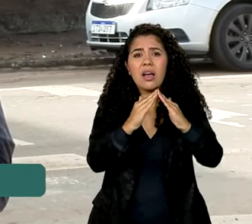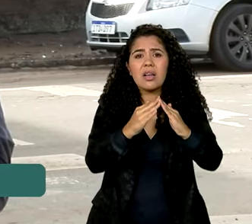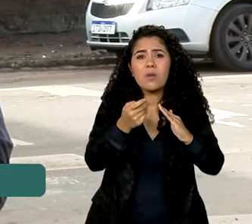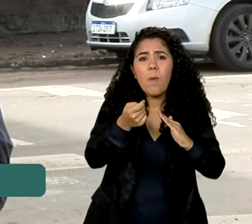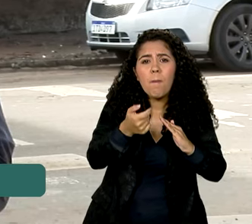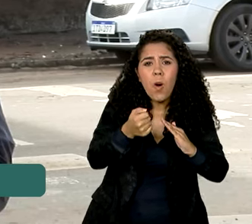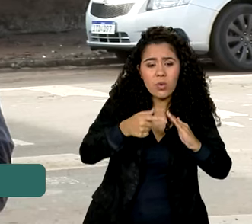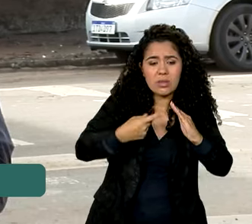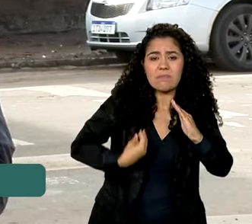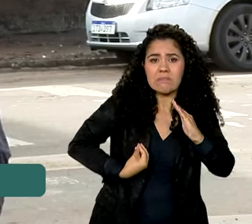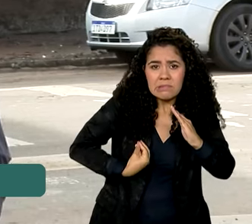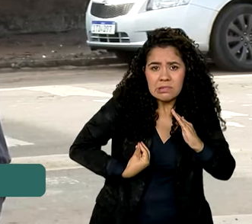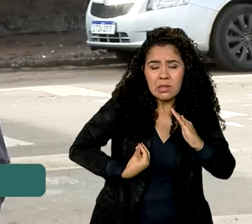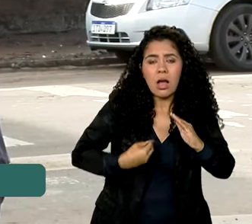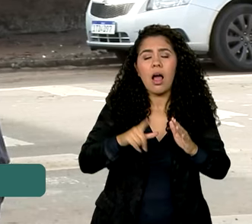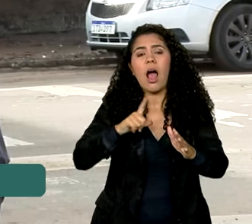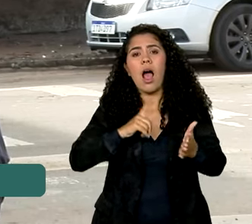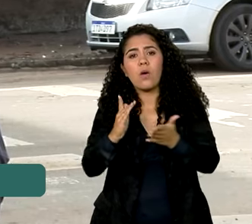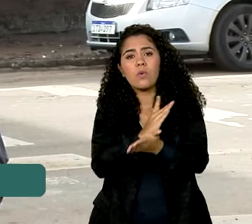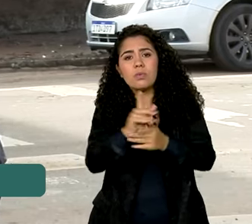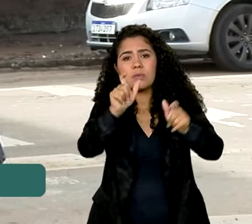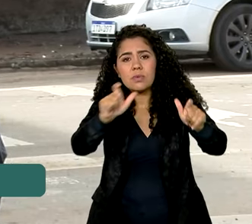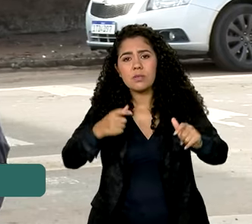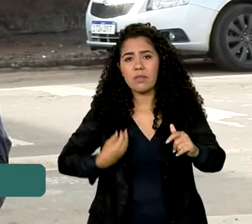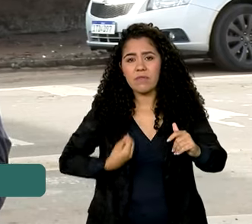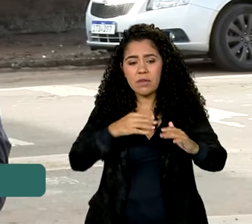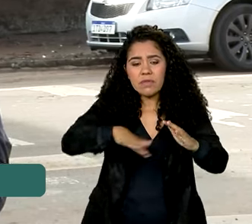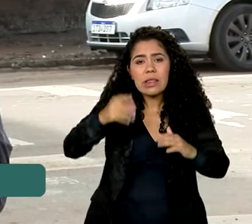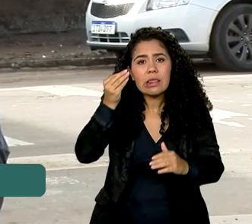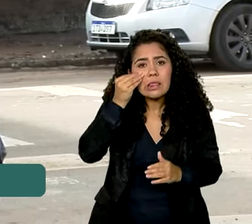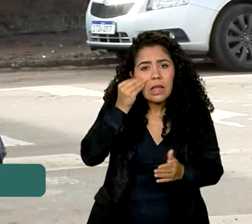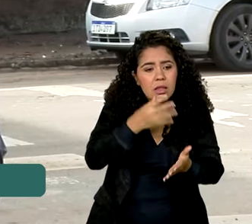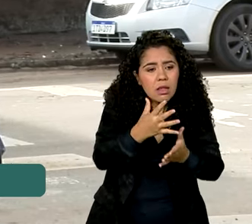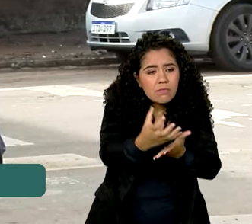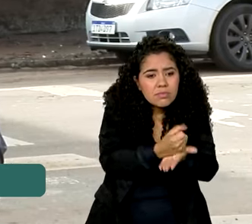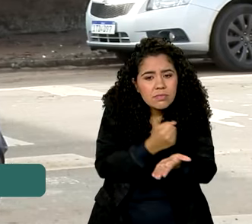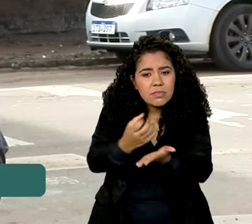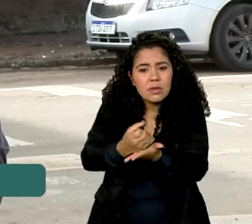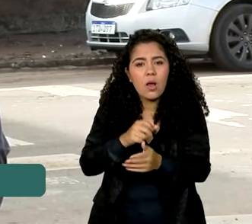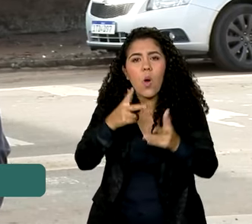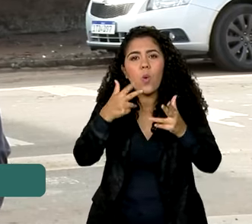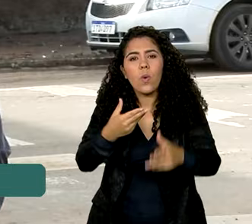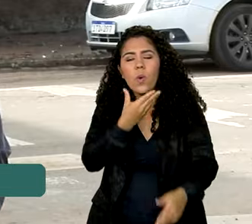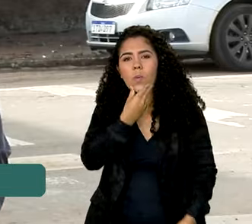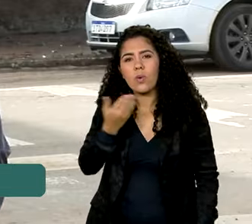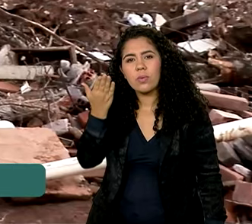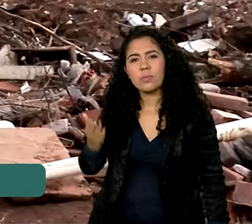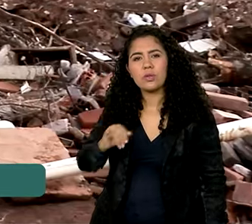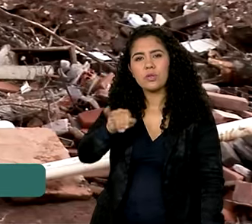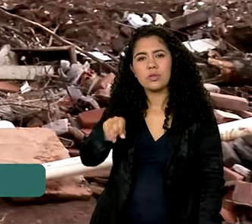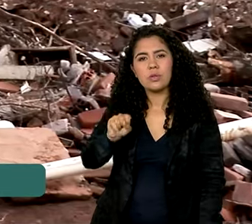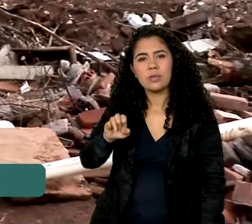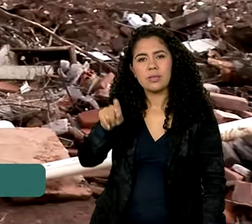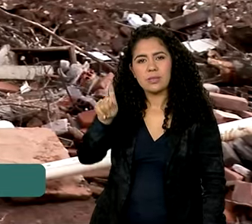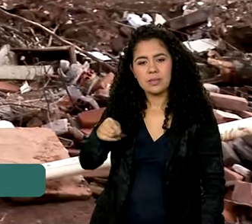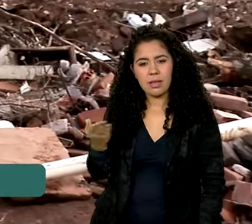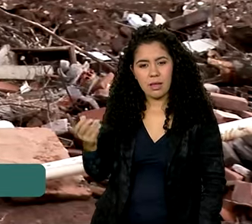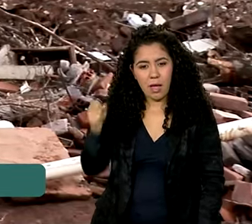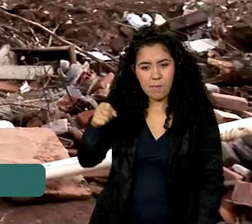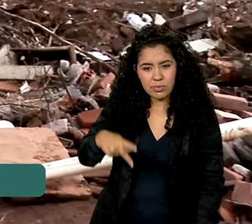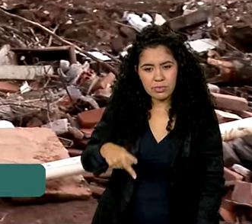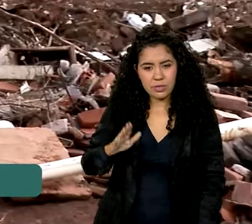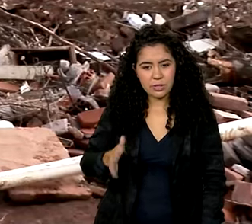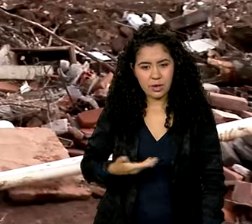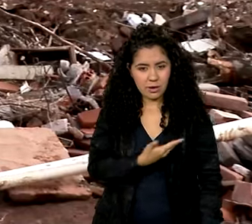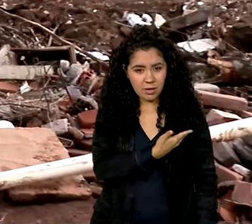moradores tentam resgatar o que pode, como o seu José, marceneiro aposentado. Não tem mais condições para